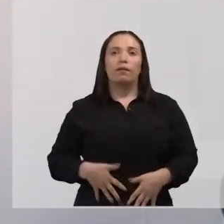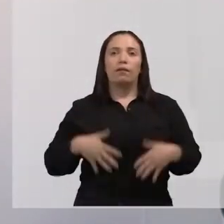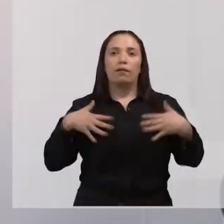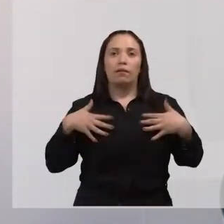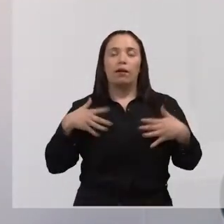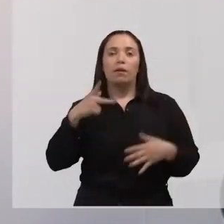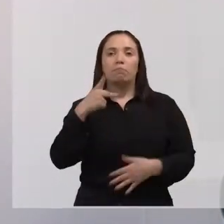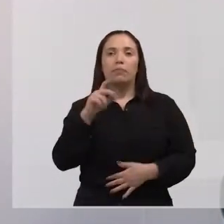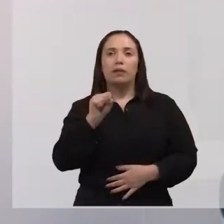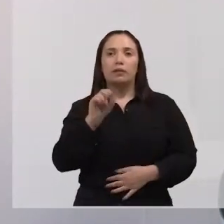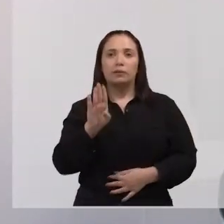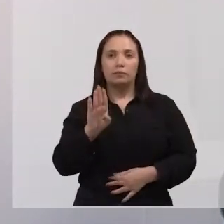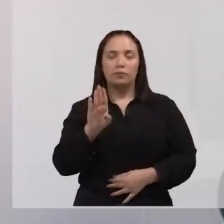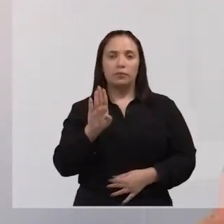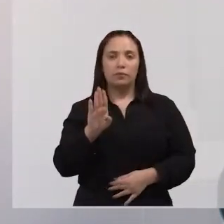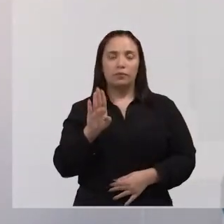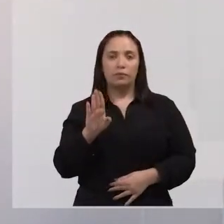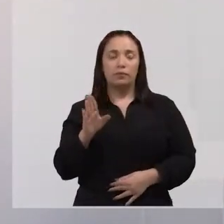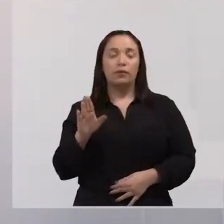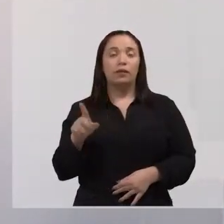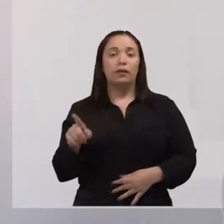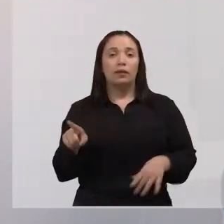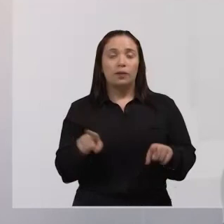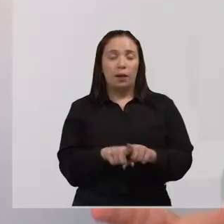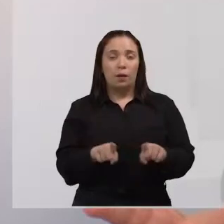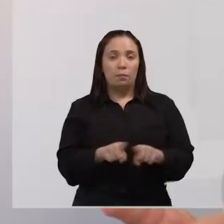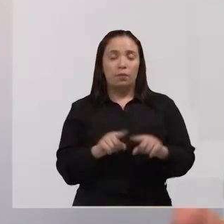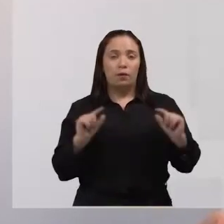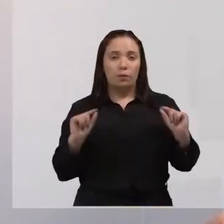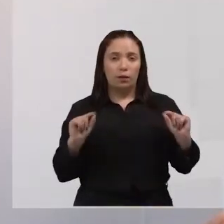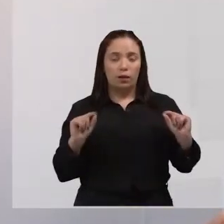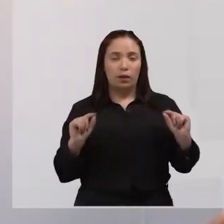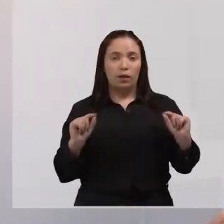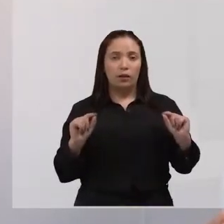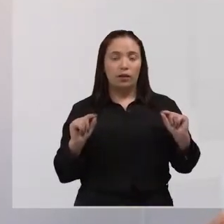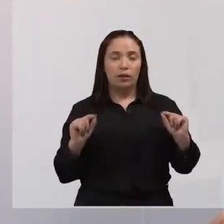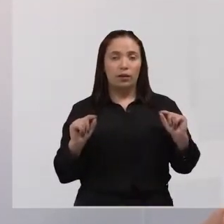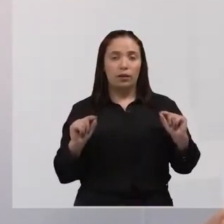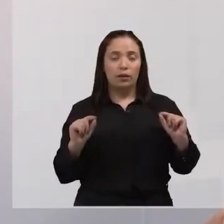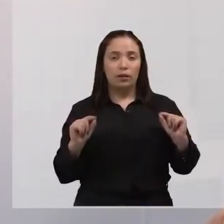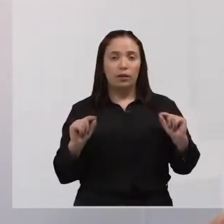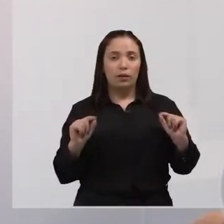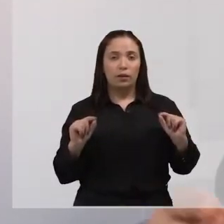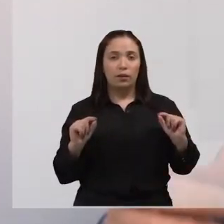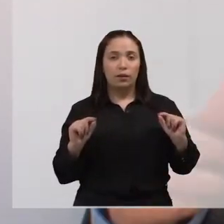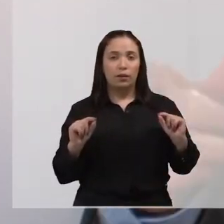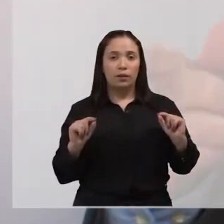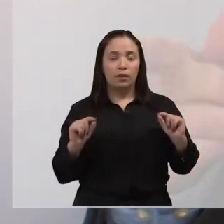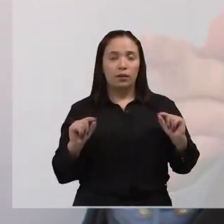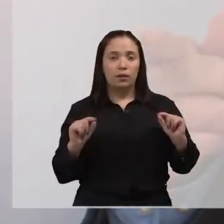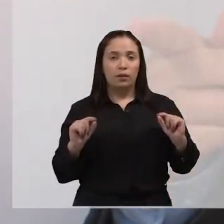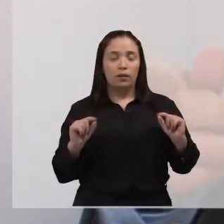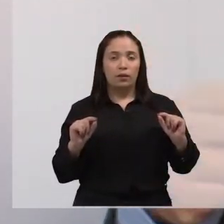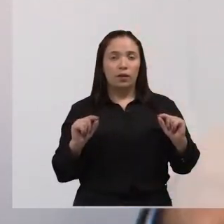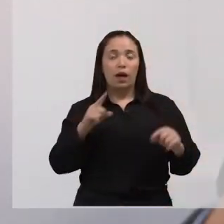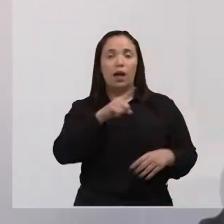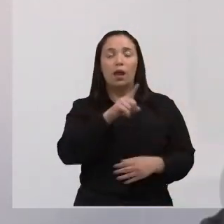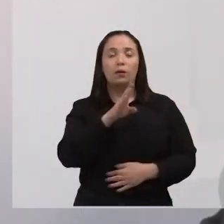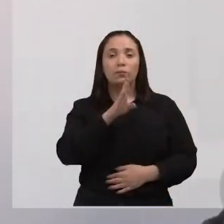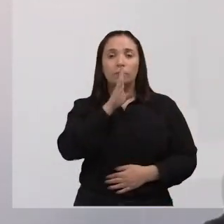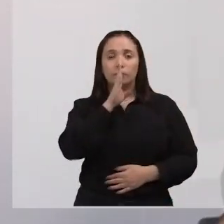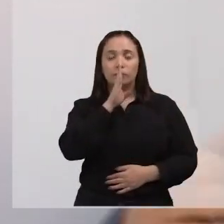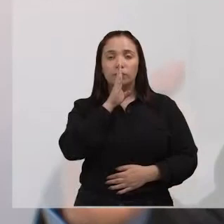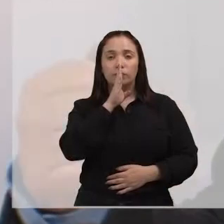Socialista Brasileiro. E, ao mesmo tempo, ele fica parado. Por quê? Porque essa